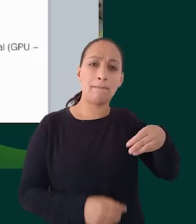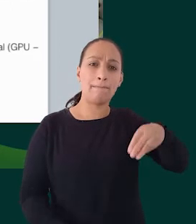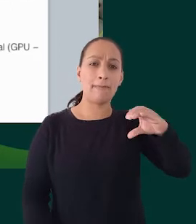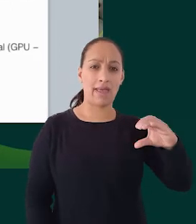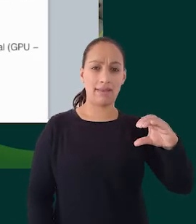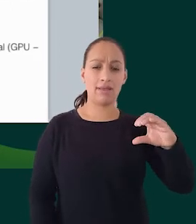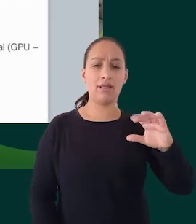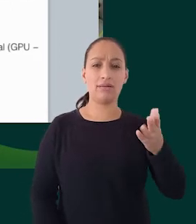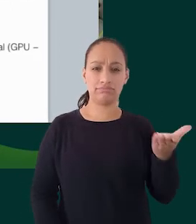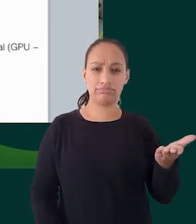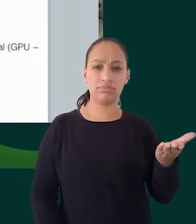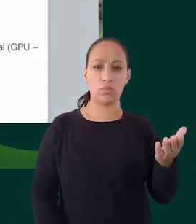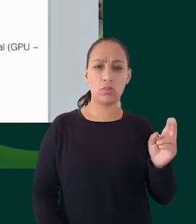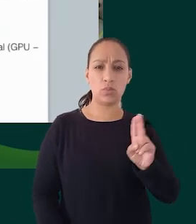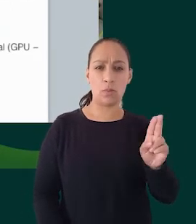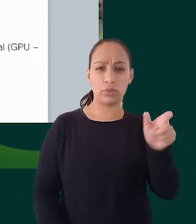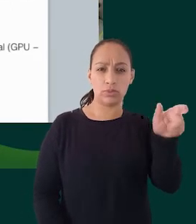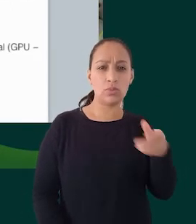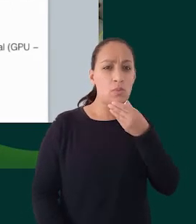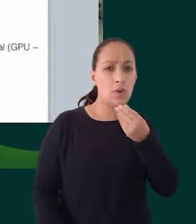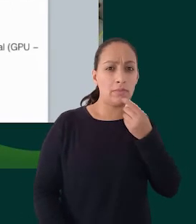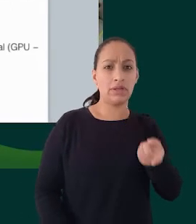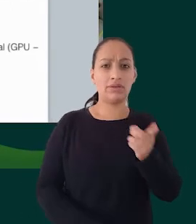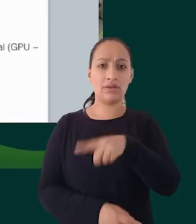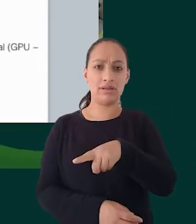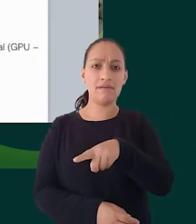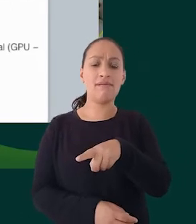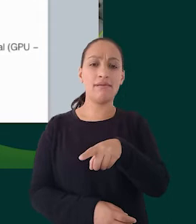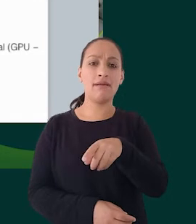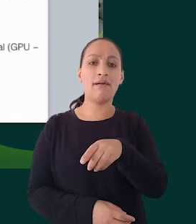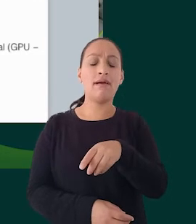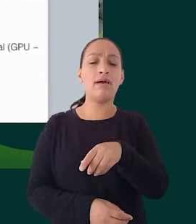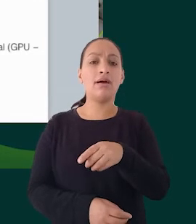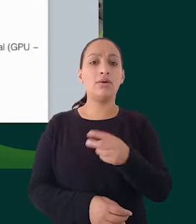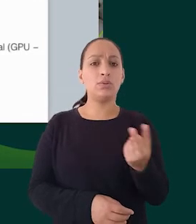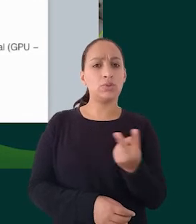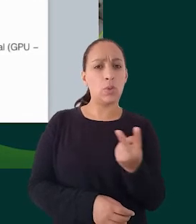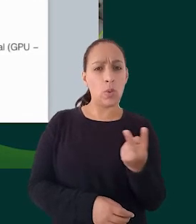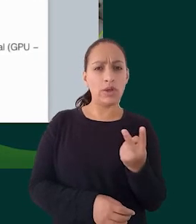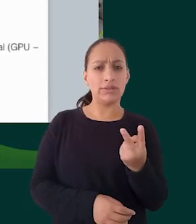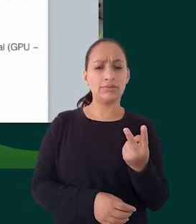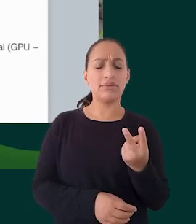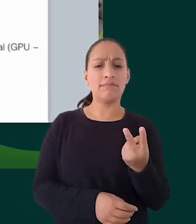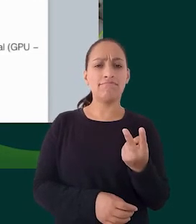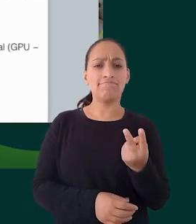Pitts, e naquela época não haviam ferramentas tecnológicas